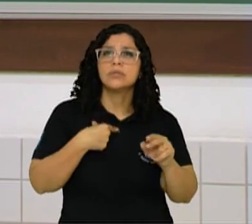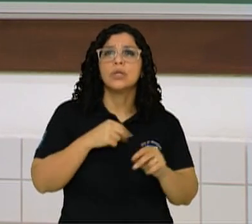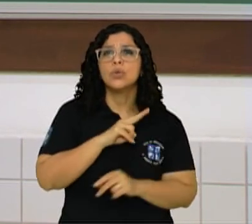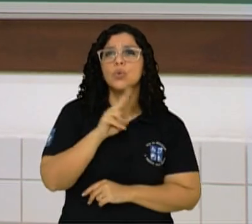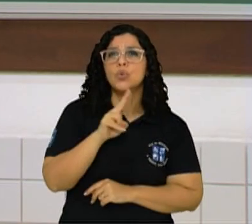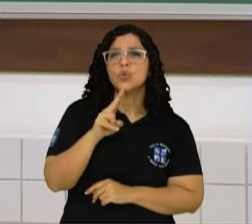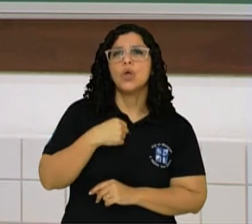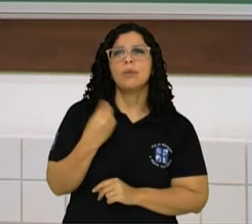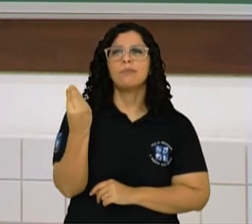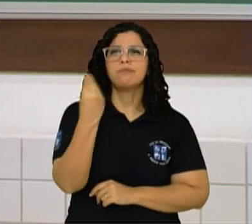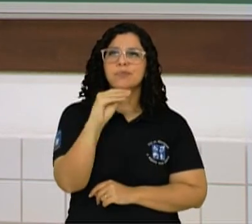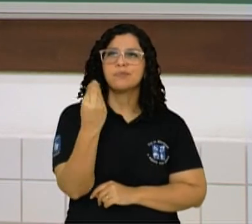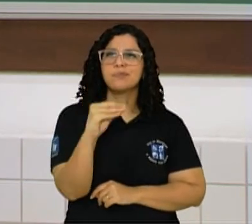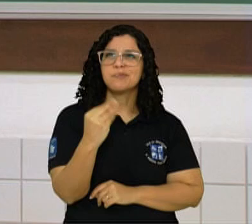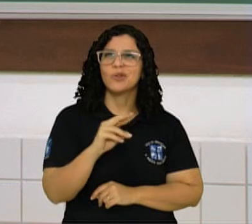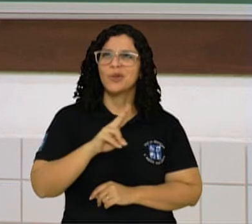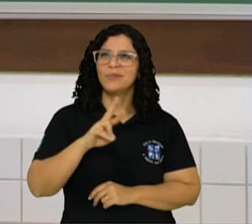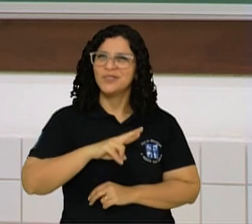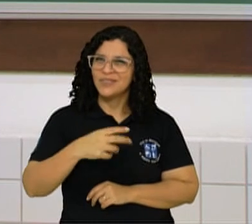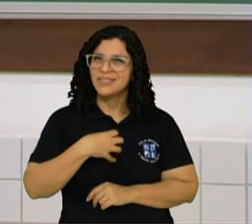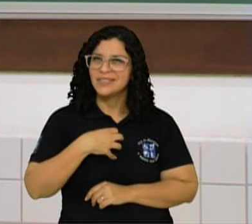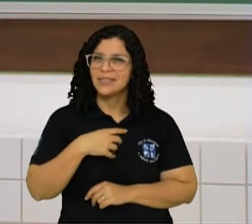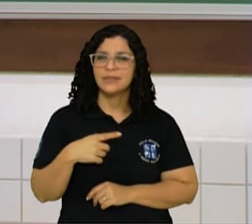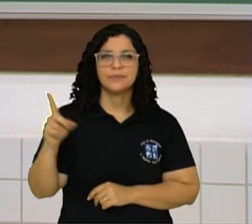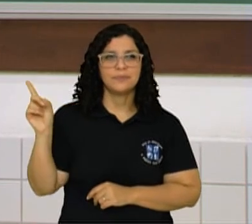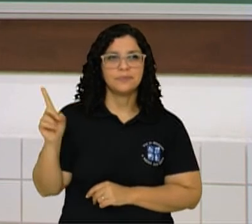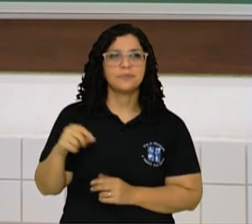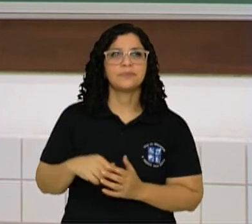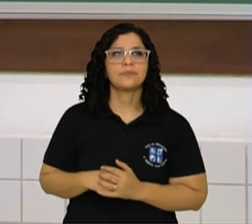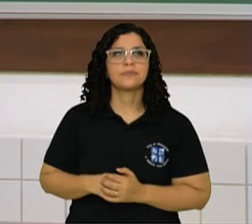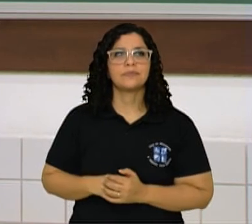nome para essa gravura.